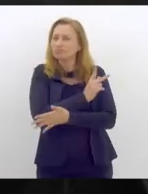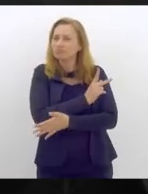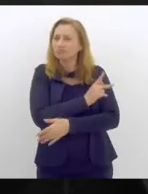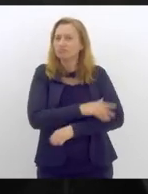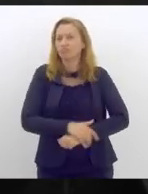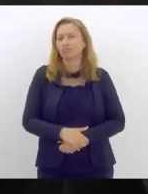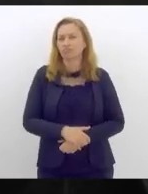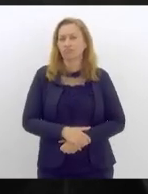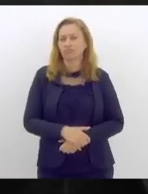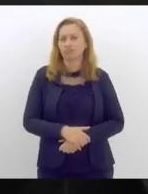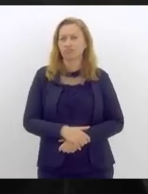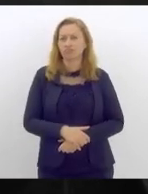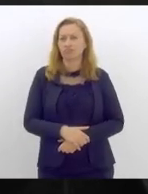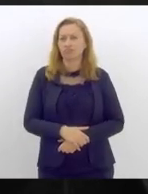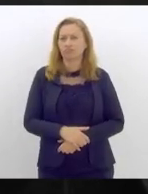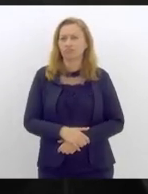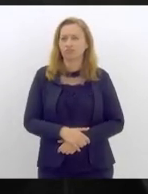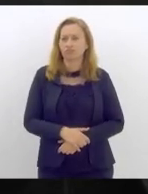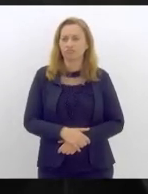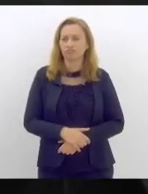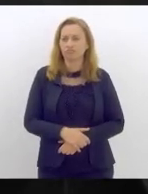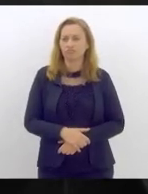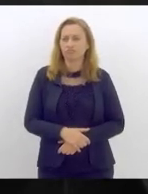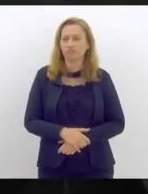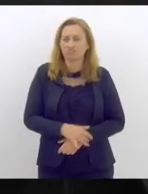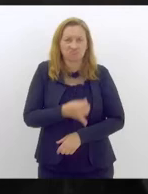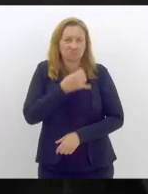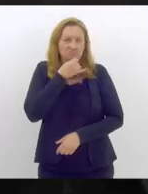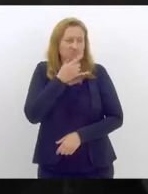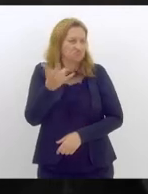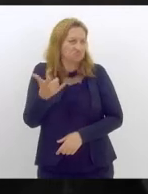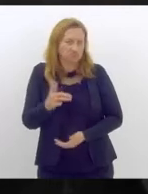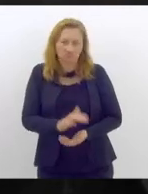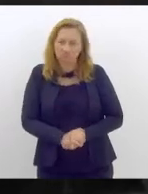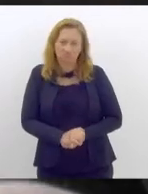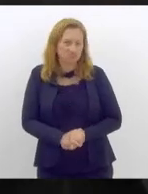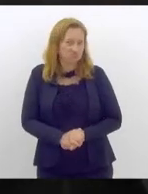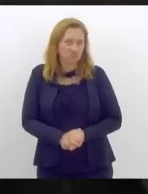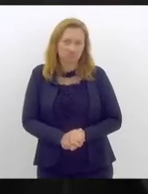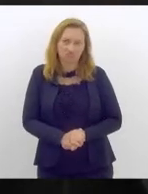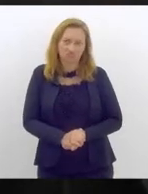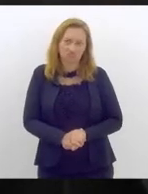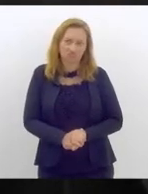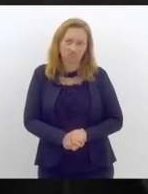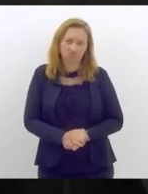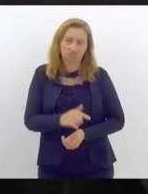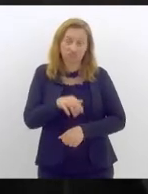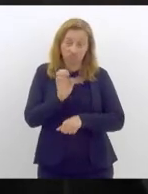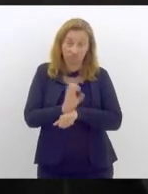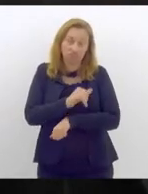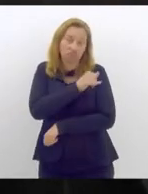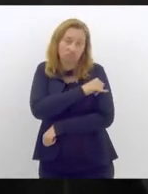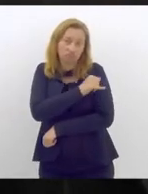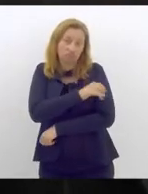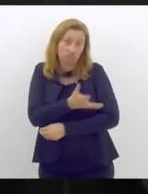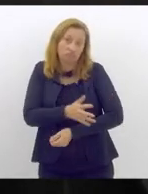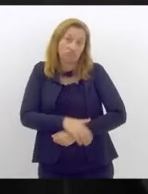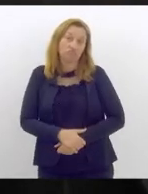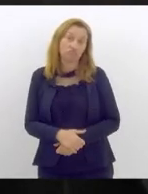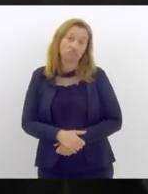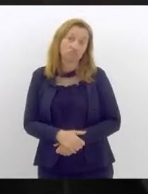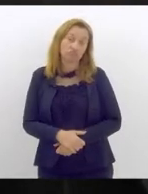episódio absolutamente repugnante e deplorável aqui no estado do Rio de Janeiro